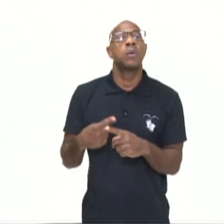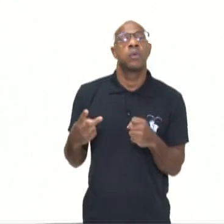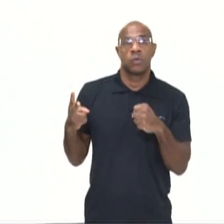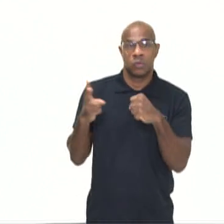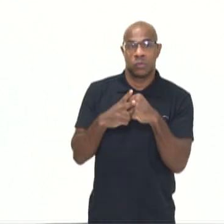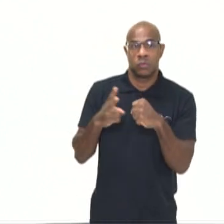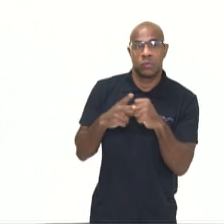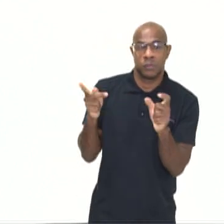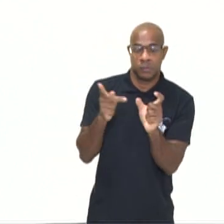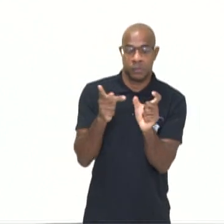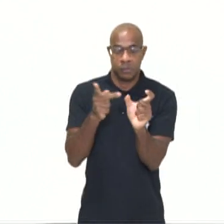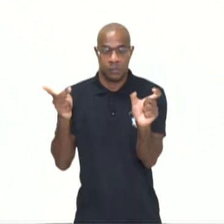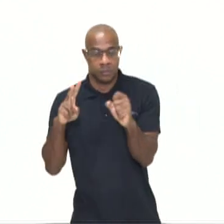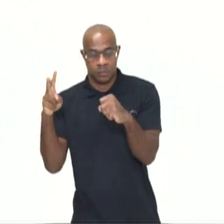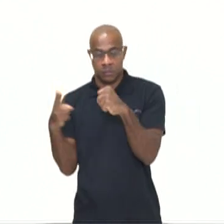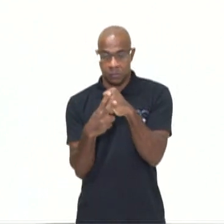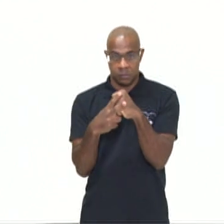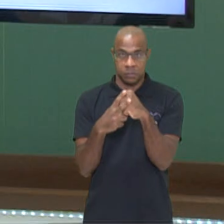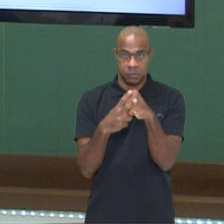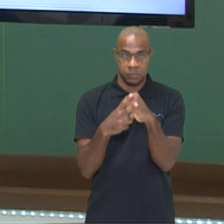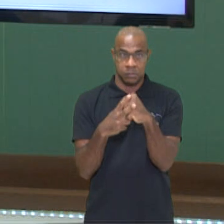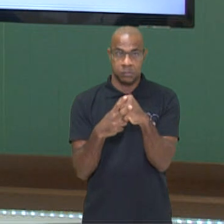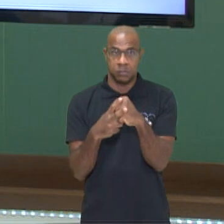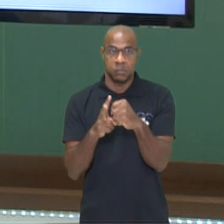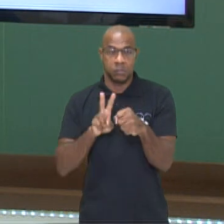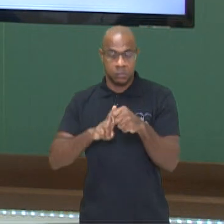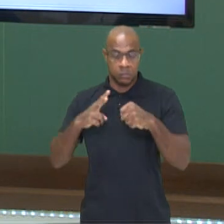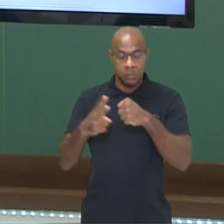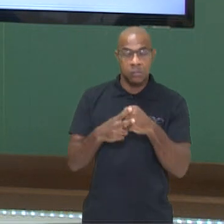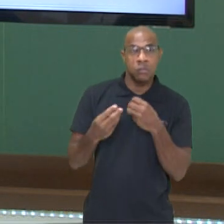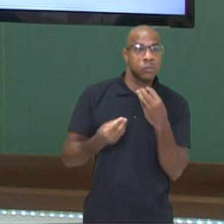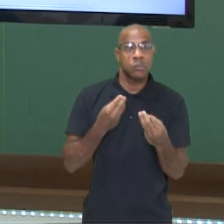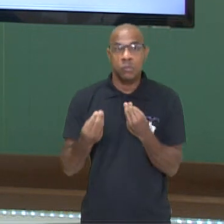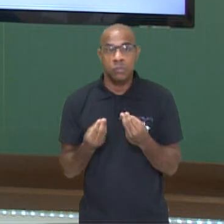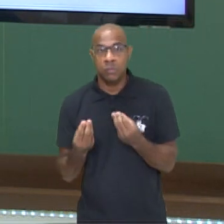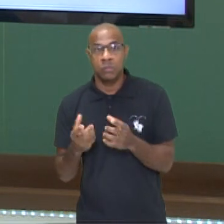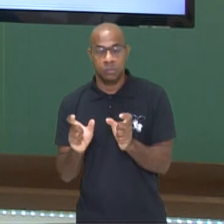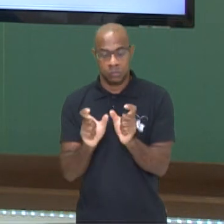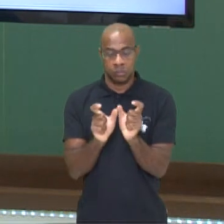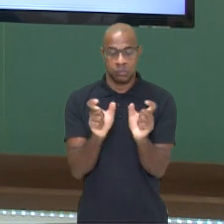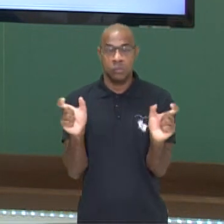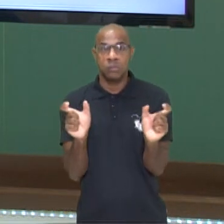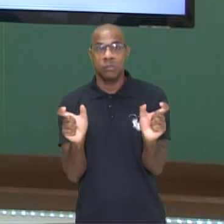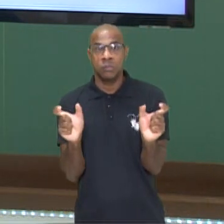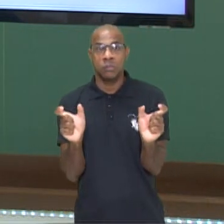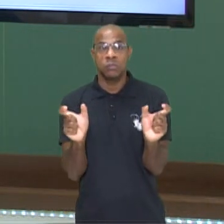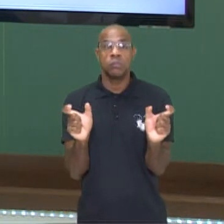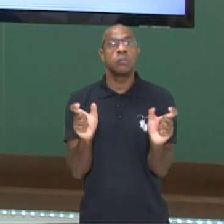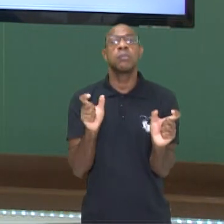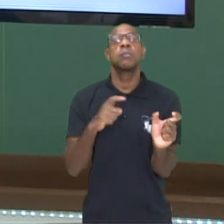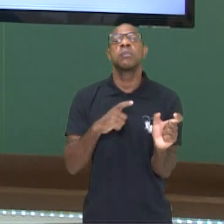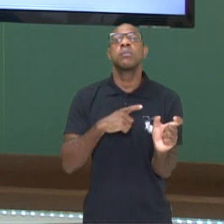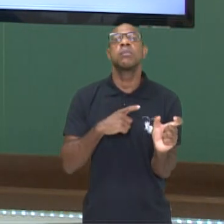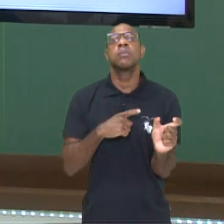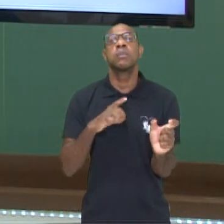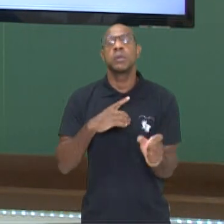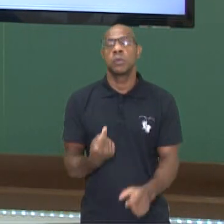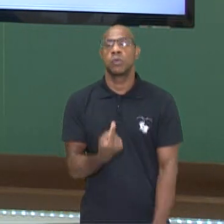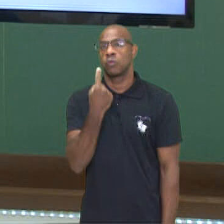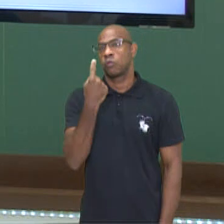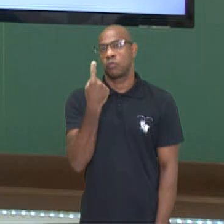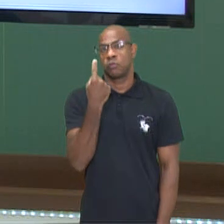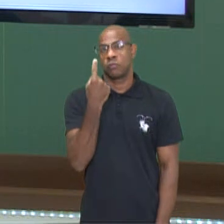de predicados verbais? Porque ali, na nossa chamada para o programa de TV, nós tínhamos apenas um